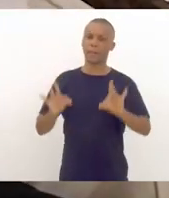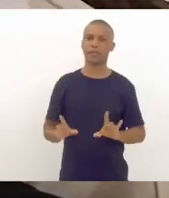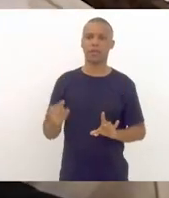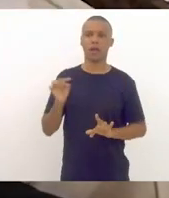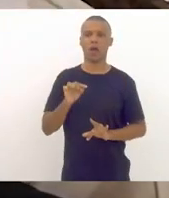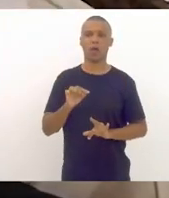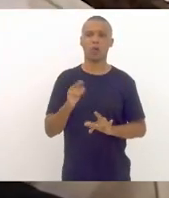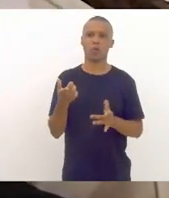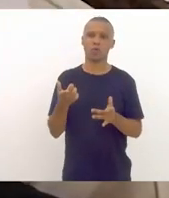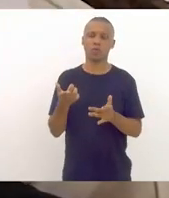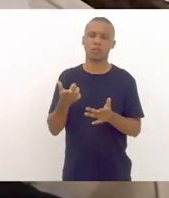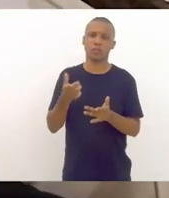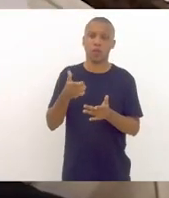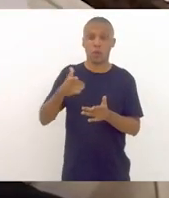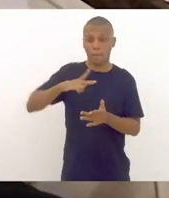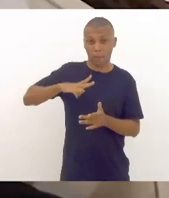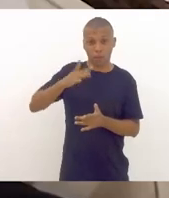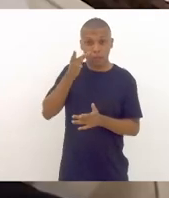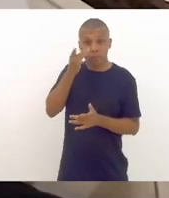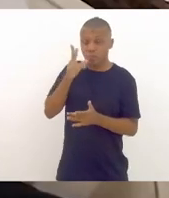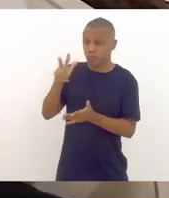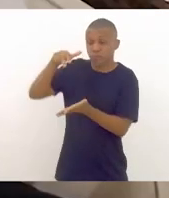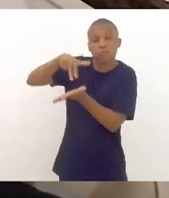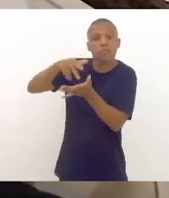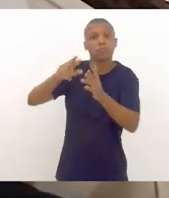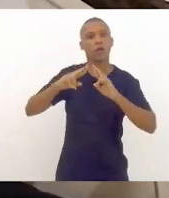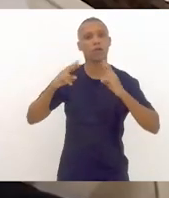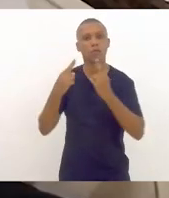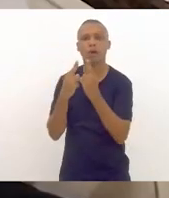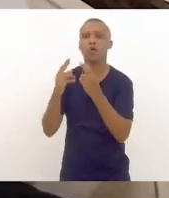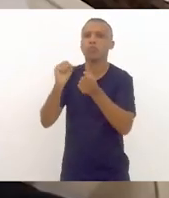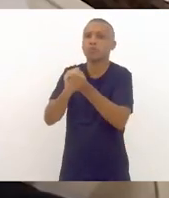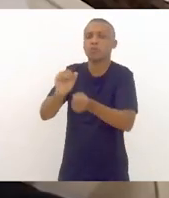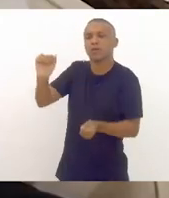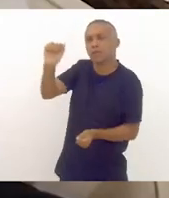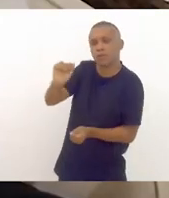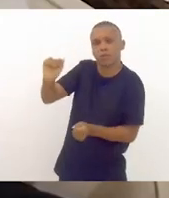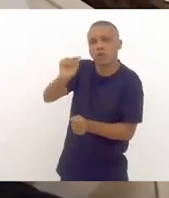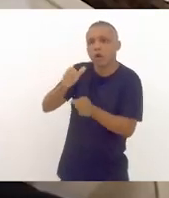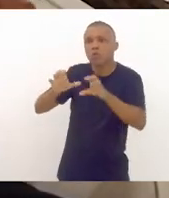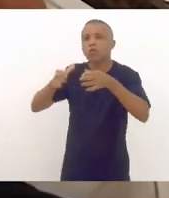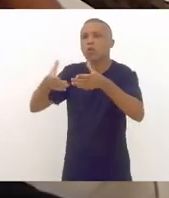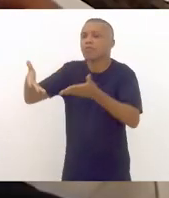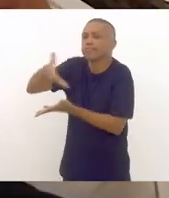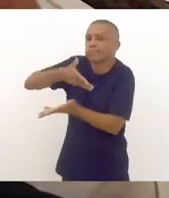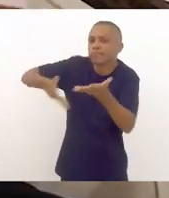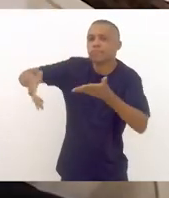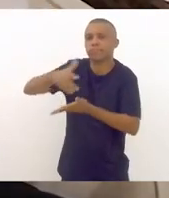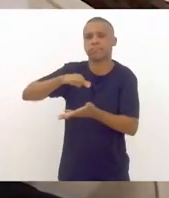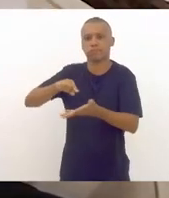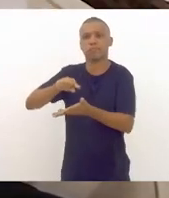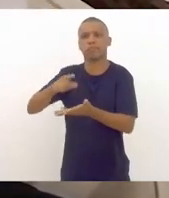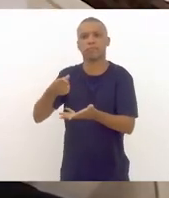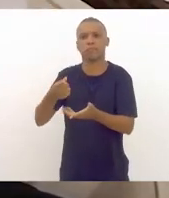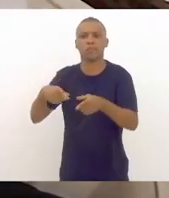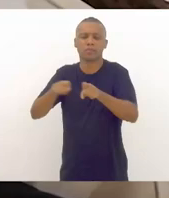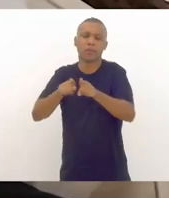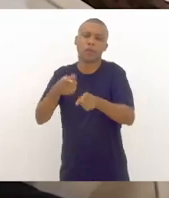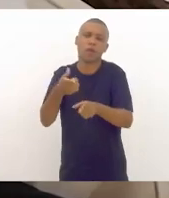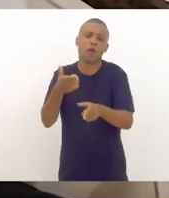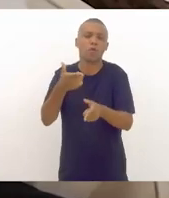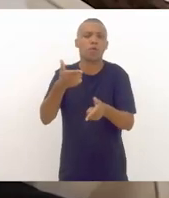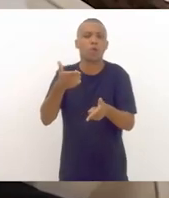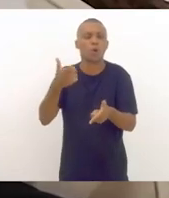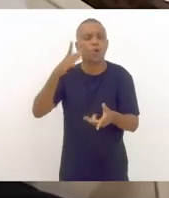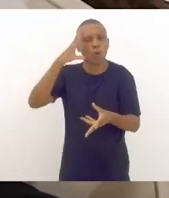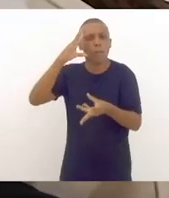reuniões que eu fazia através de internet também com essas pessoas, que eu poderia ser, e eles também fizeram com que eu